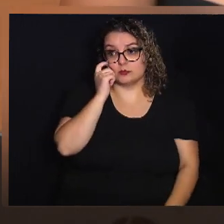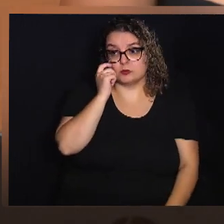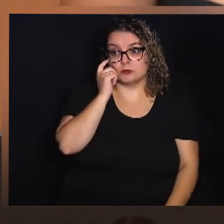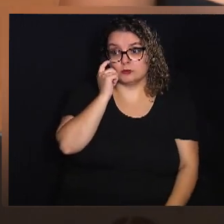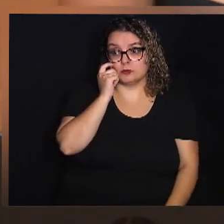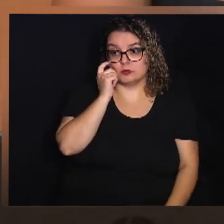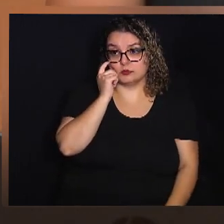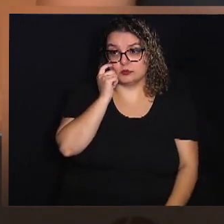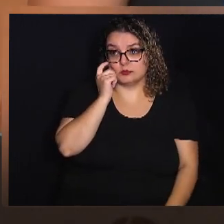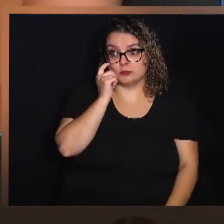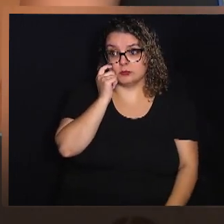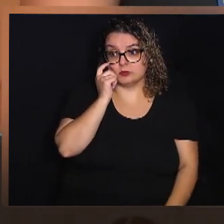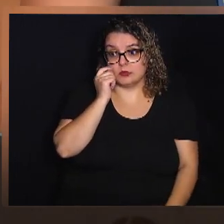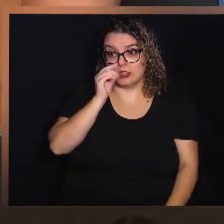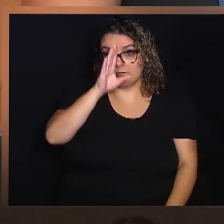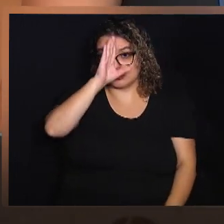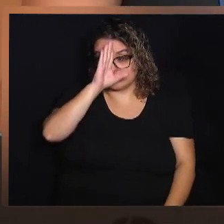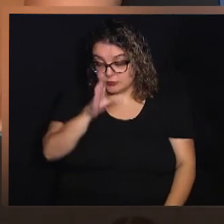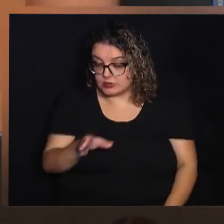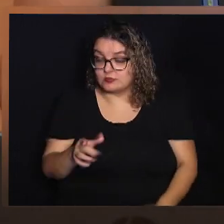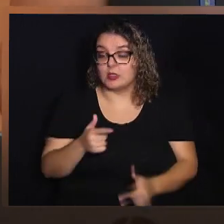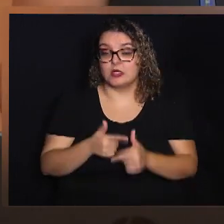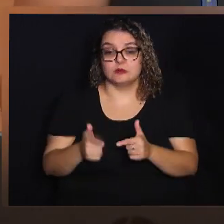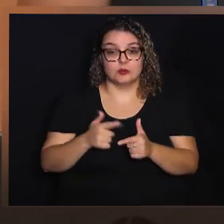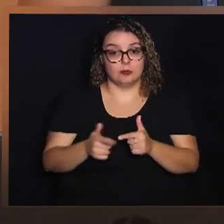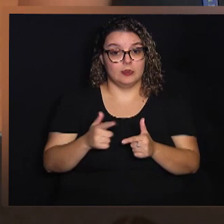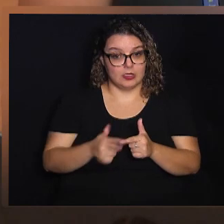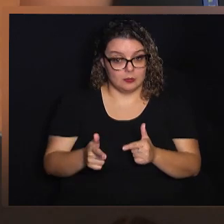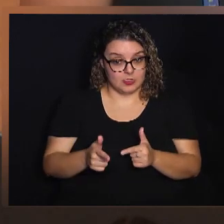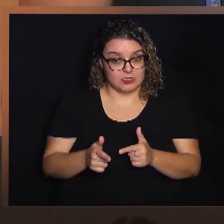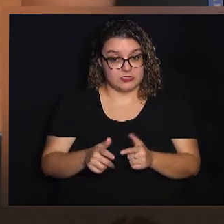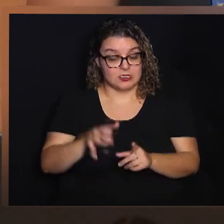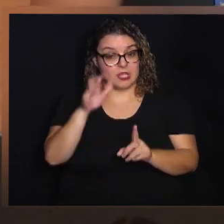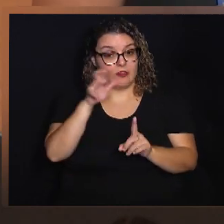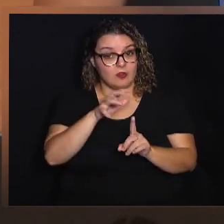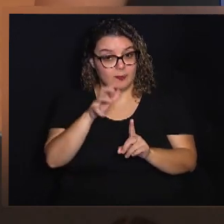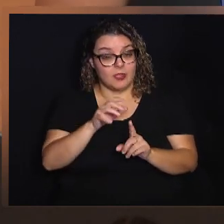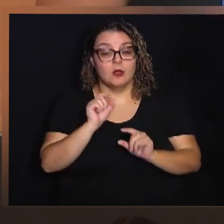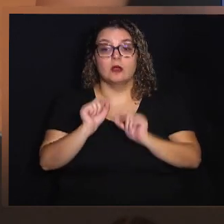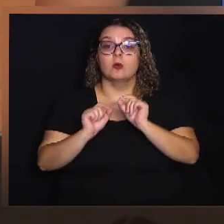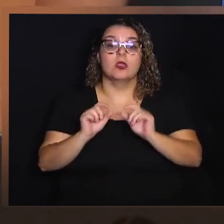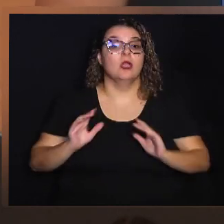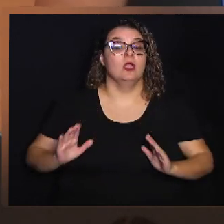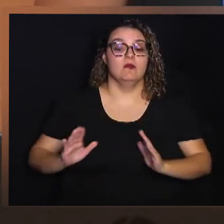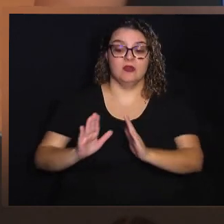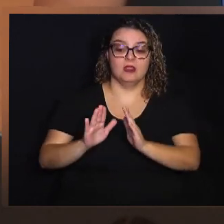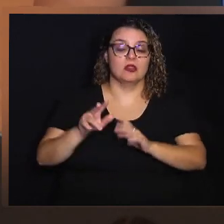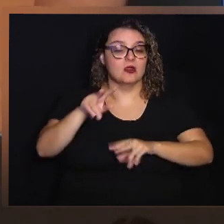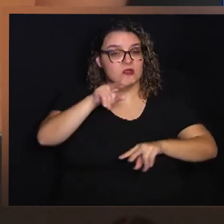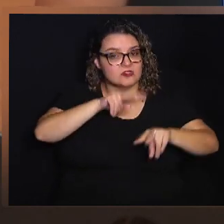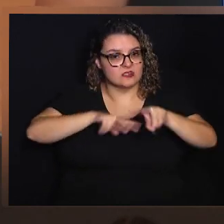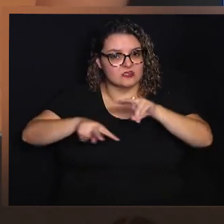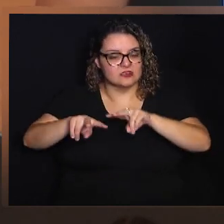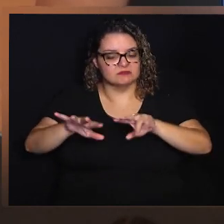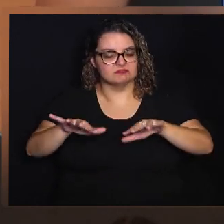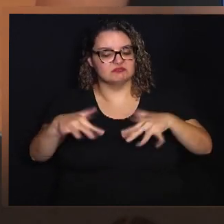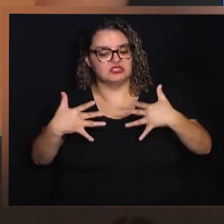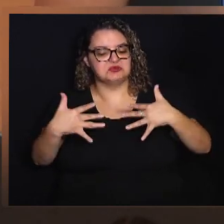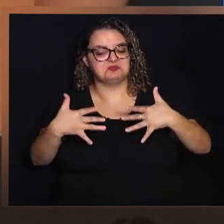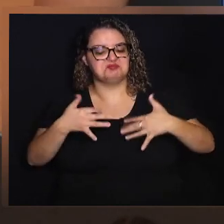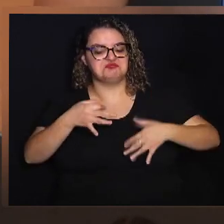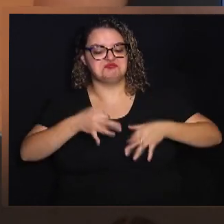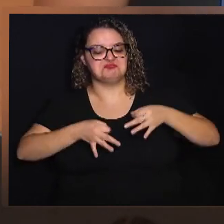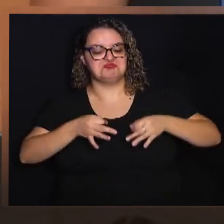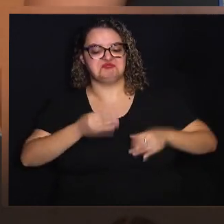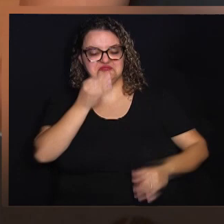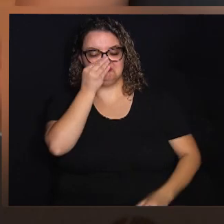né um tópico que as principais dores que mais afetam é a de ter que enfrentar os olhares